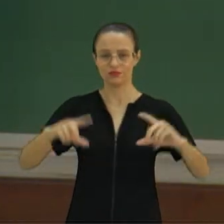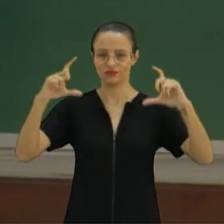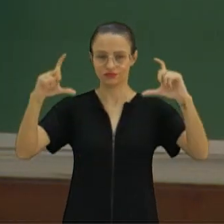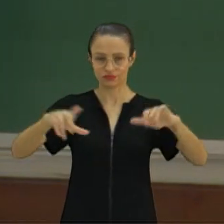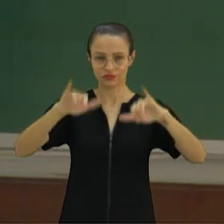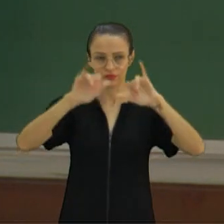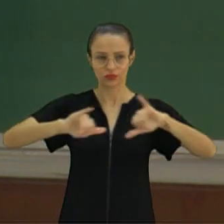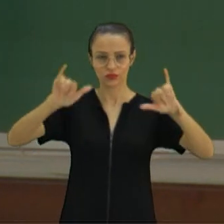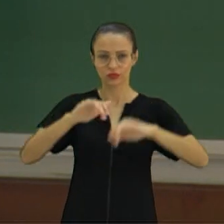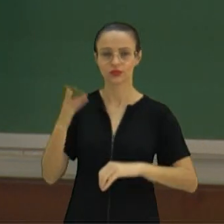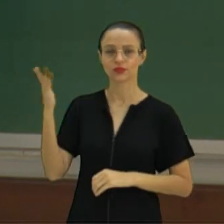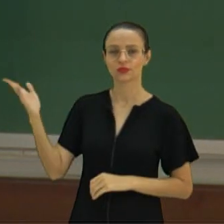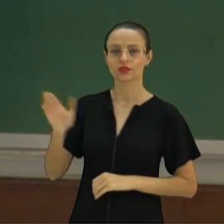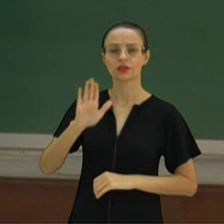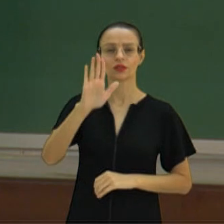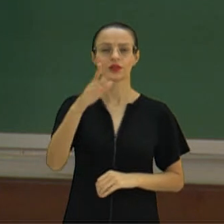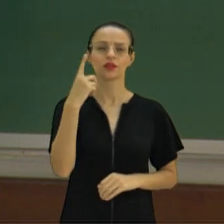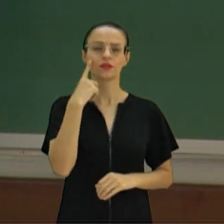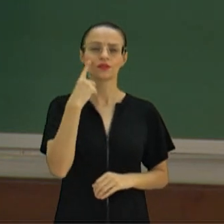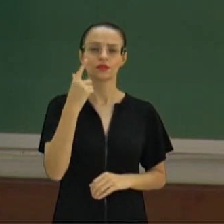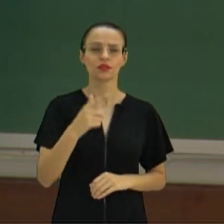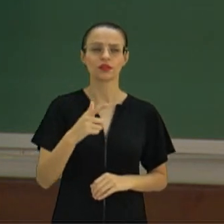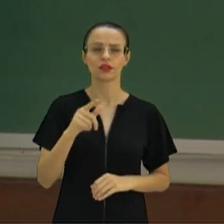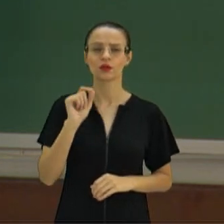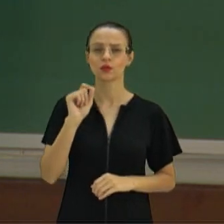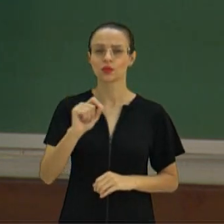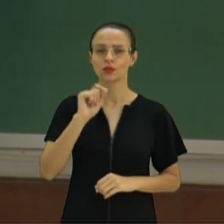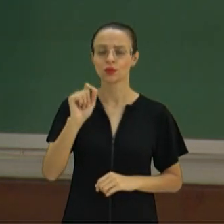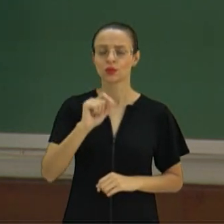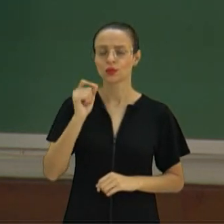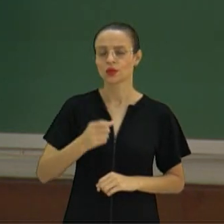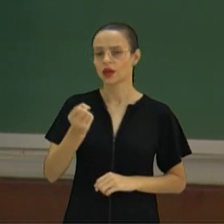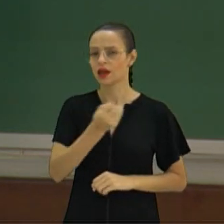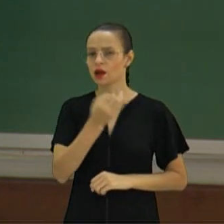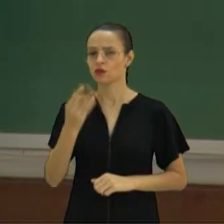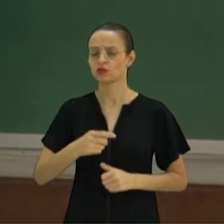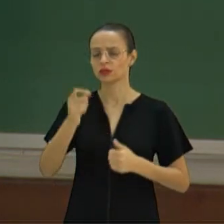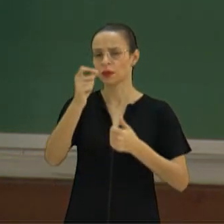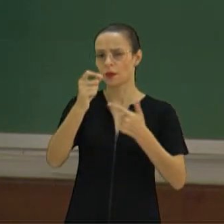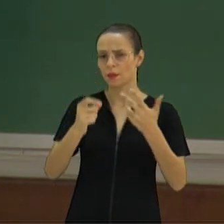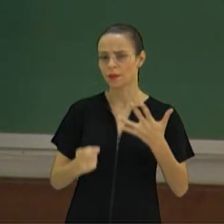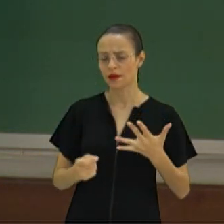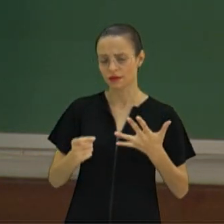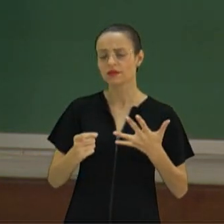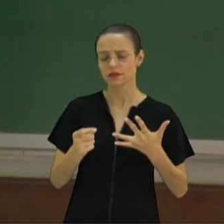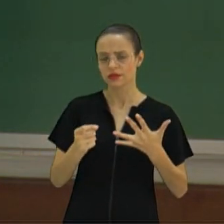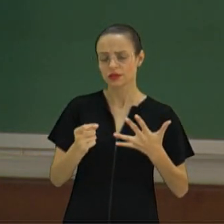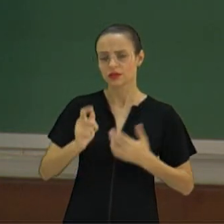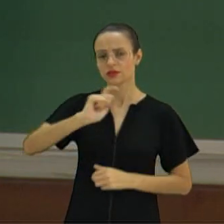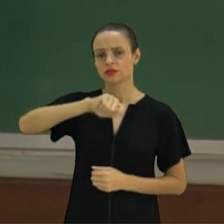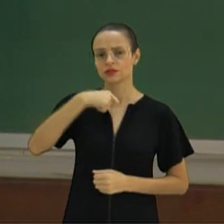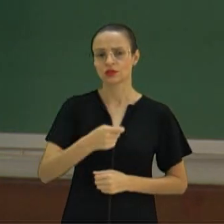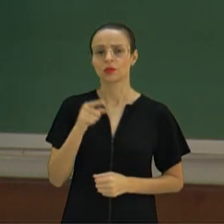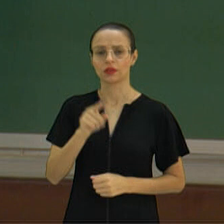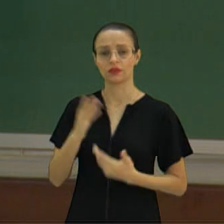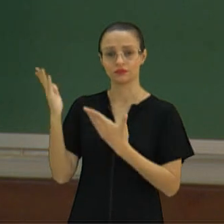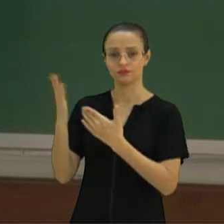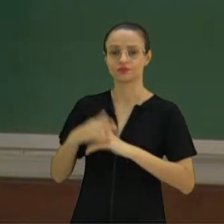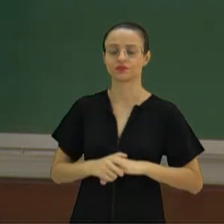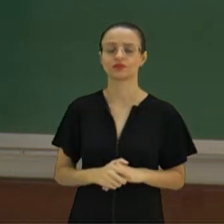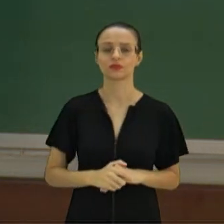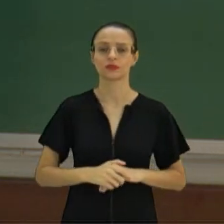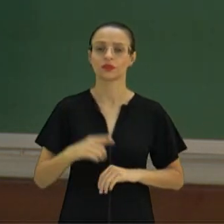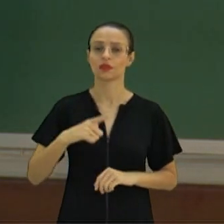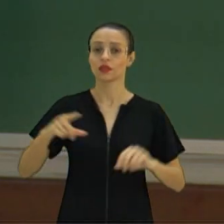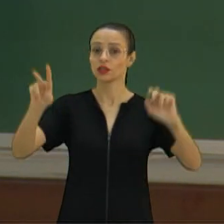dessa notícia, só retomando alguns elementos, algumas ideias também desse fragmento. Nós temos